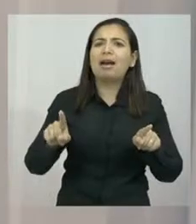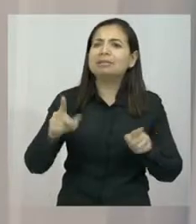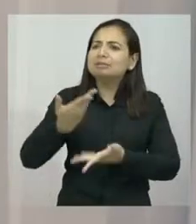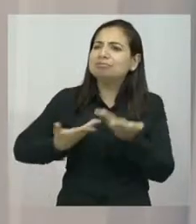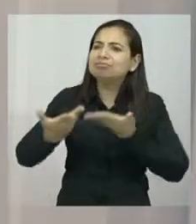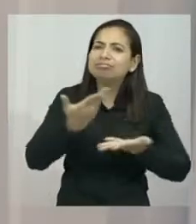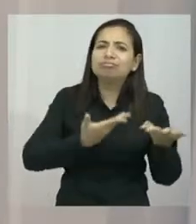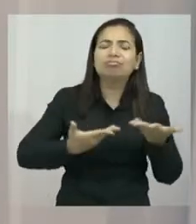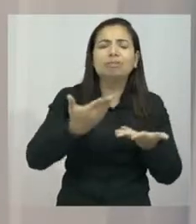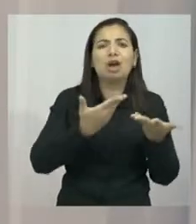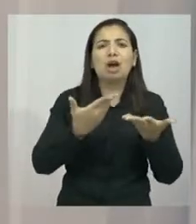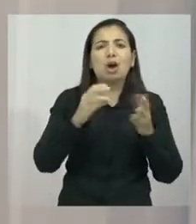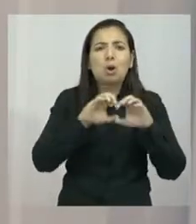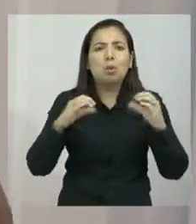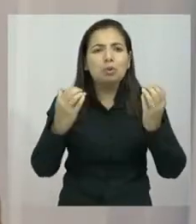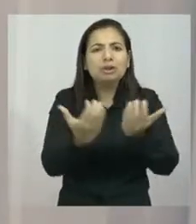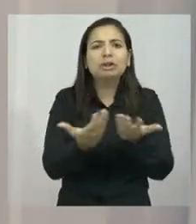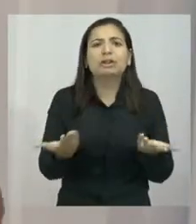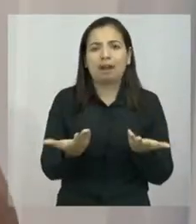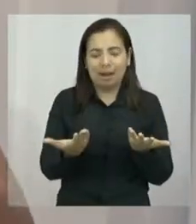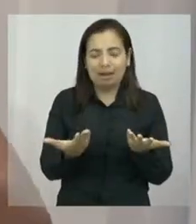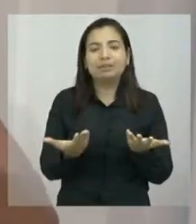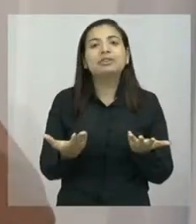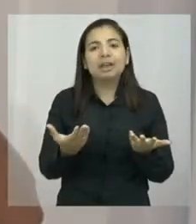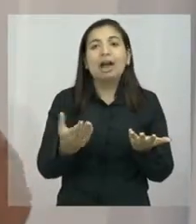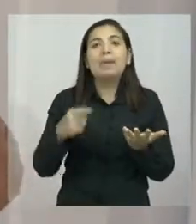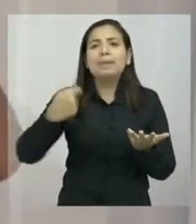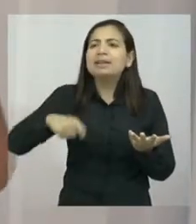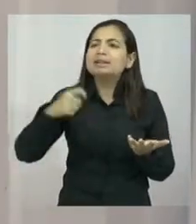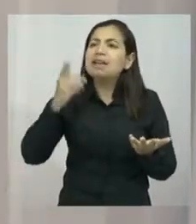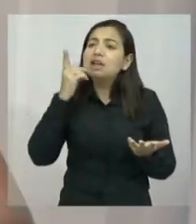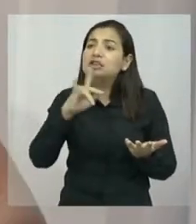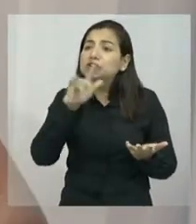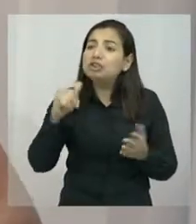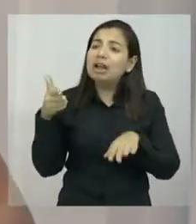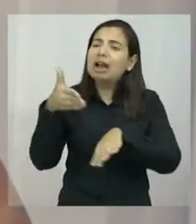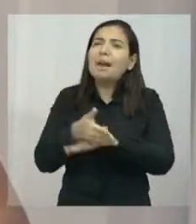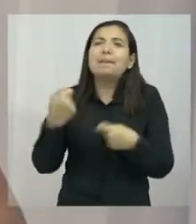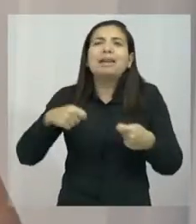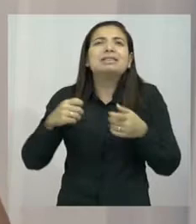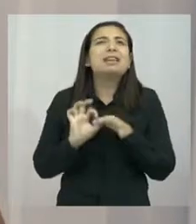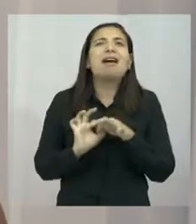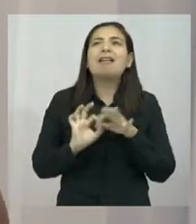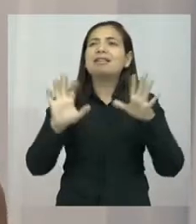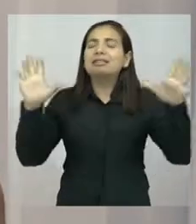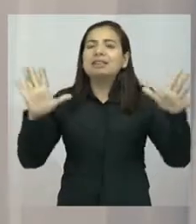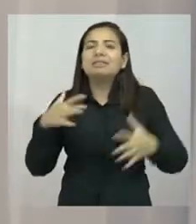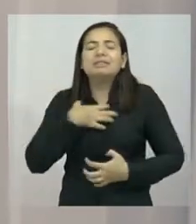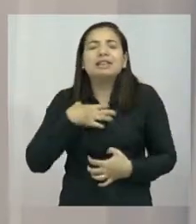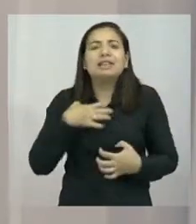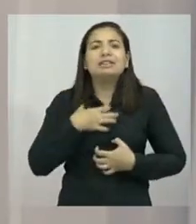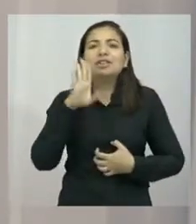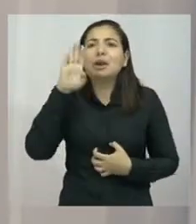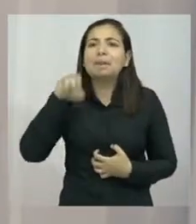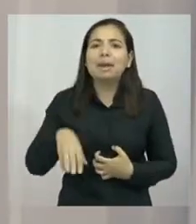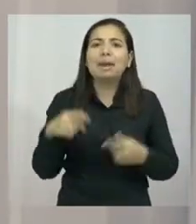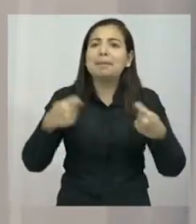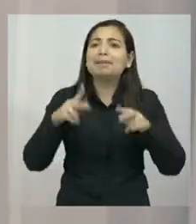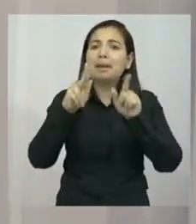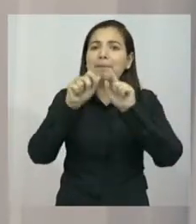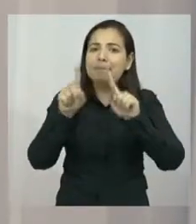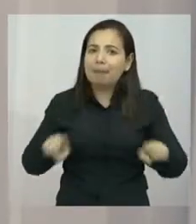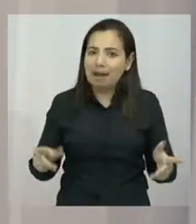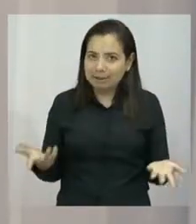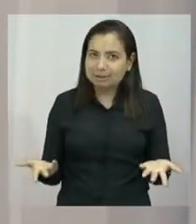para os nossos jovens estarem naqueles dias celebrando, liberando suas energias. A nossa entrada, ela é